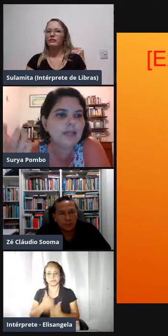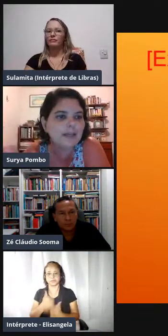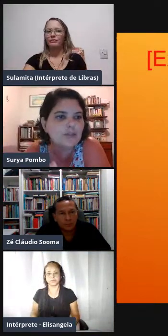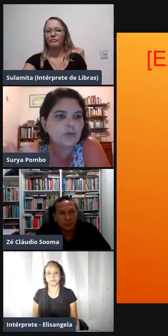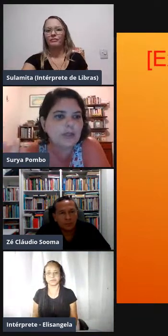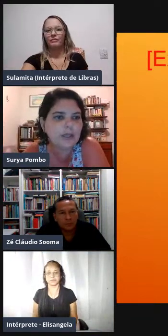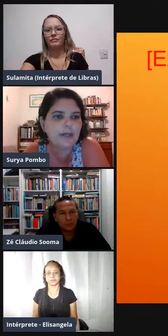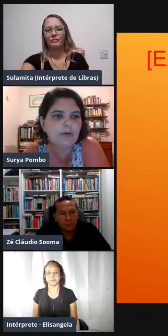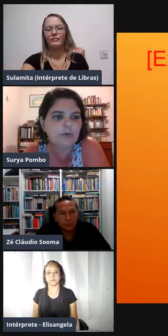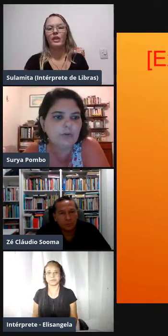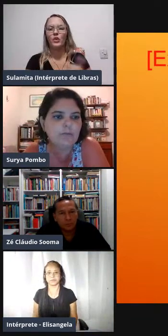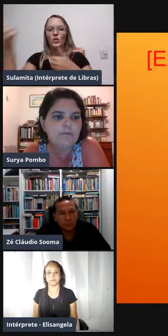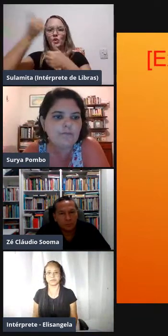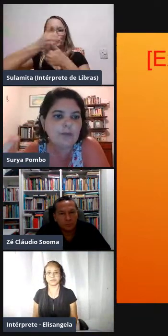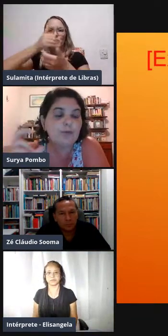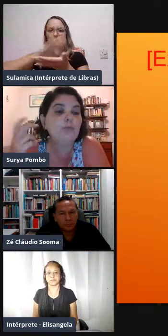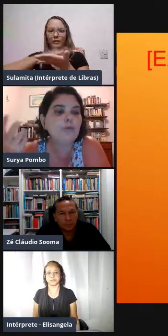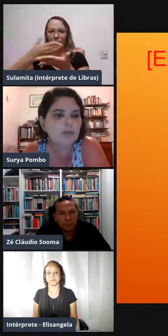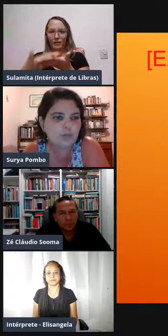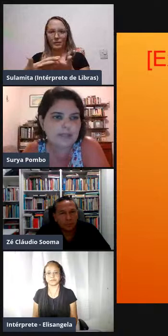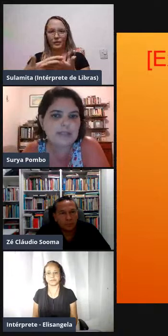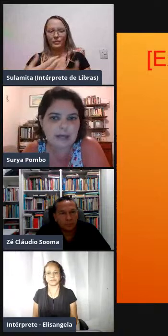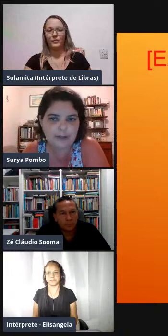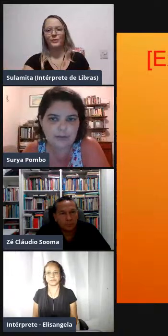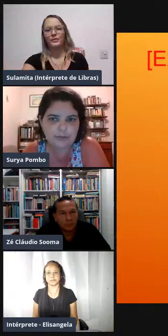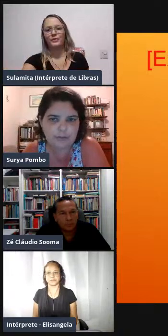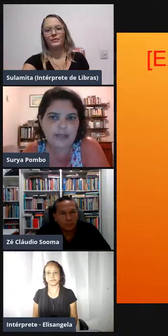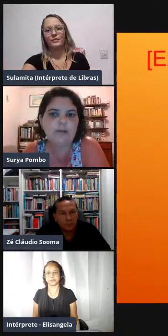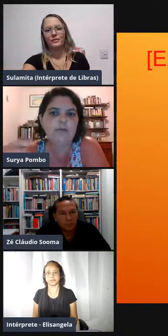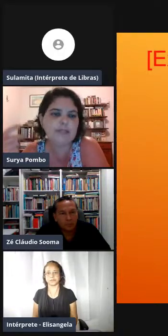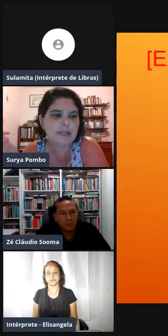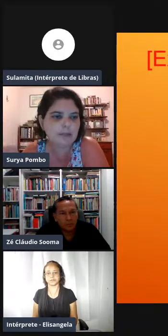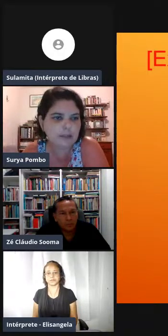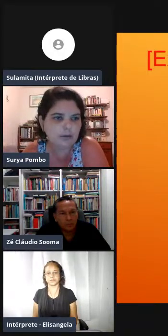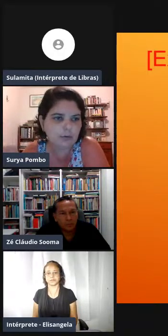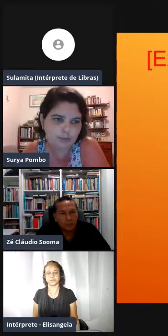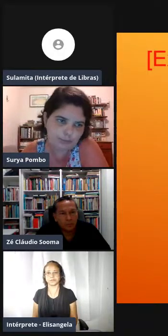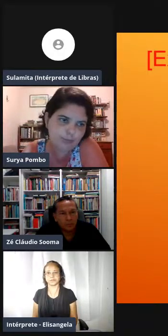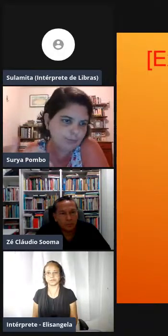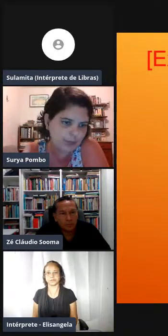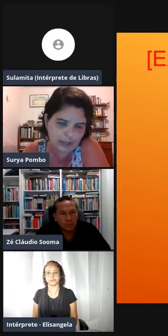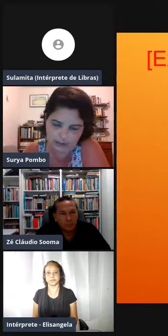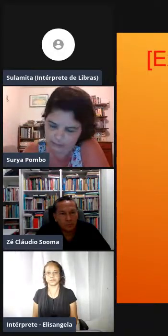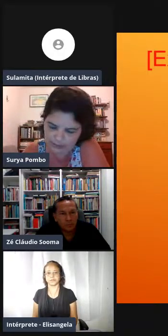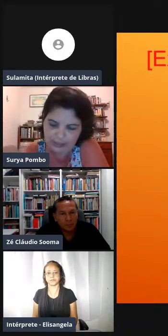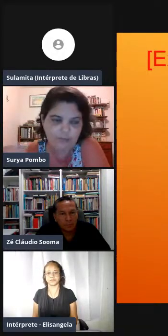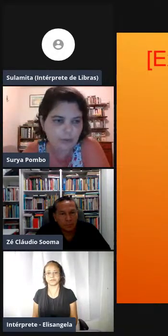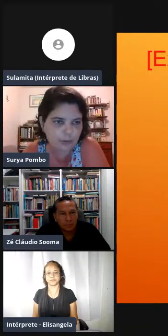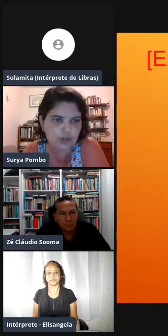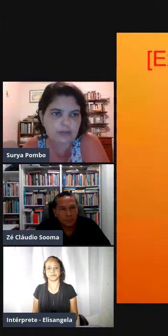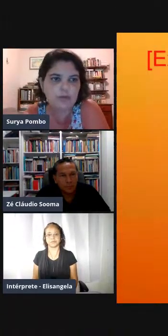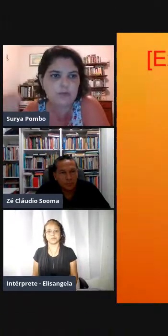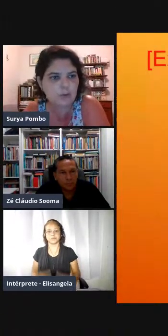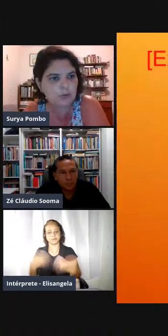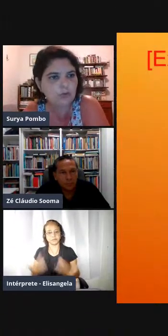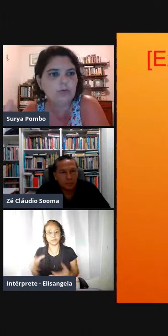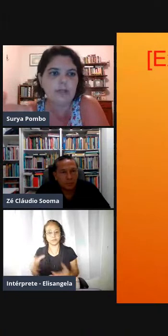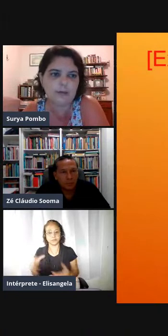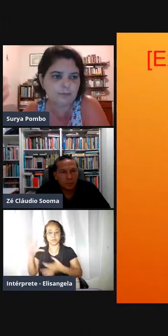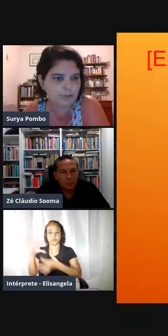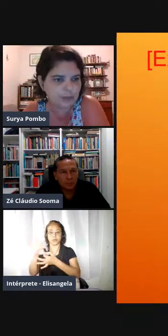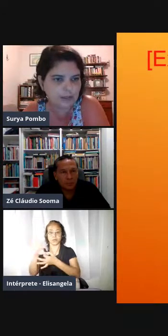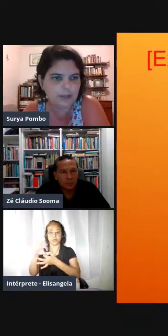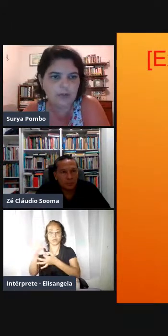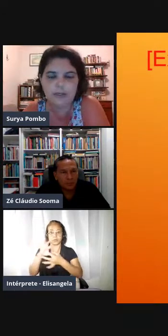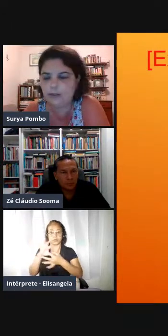nesse contexto que eu propus o mestrado, né, o mestrado que eu escrevi o projeto em